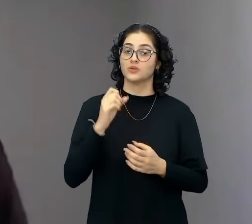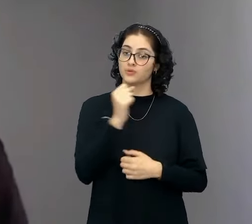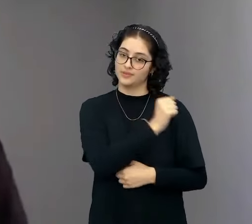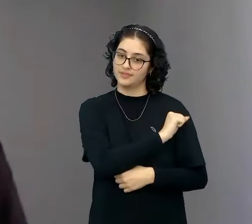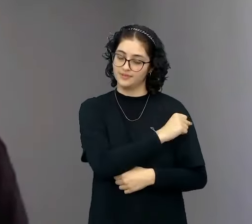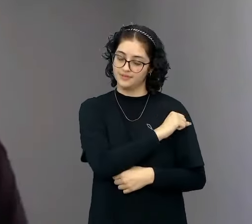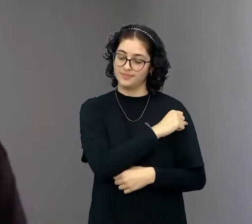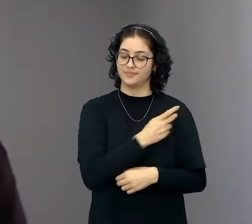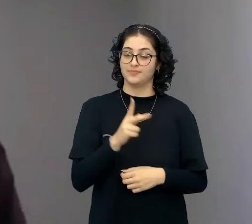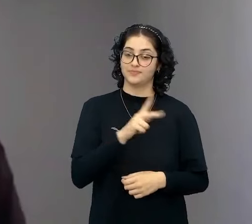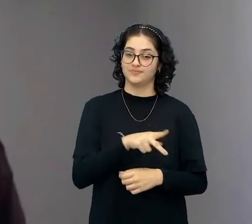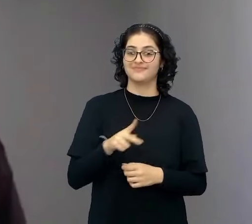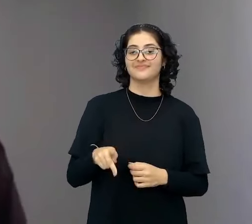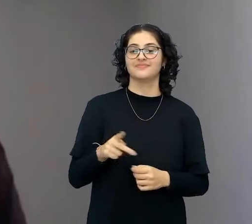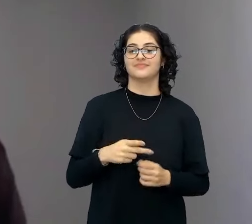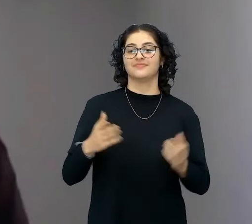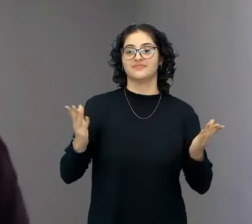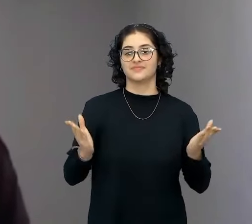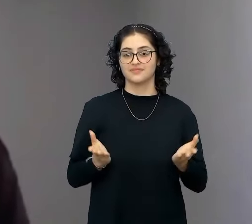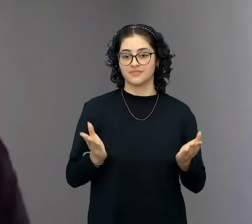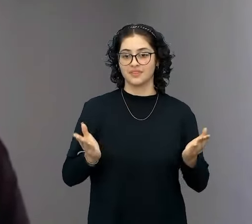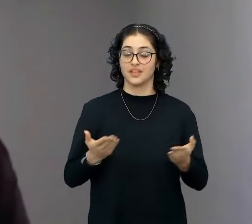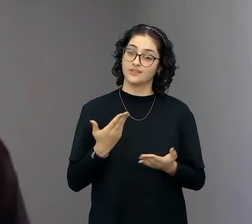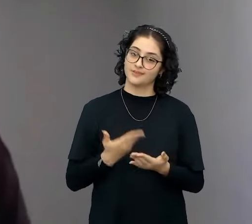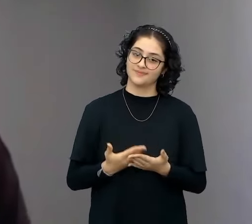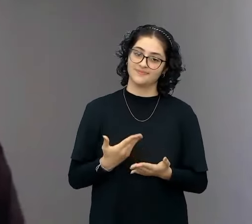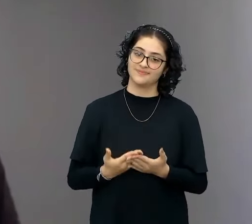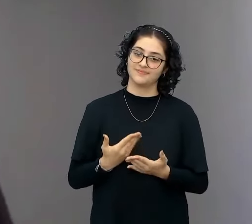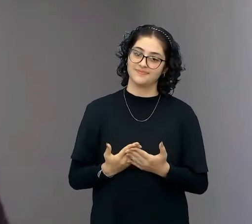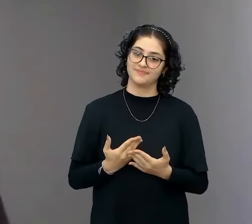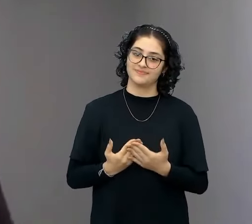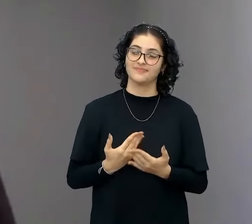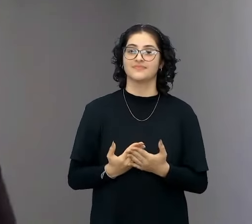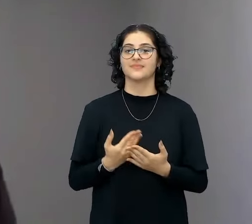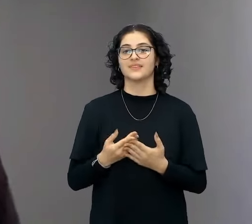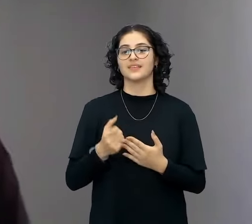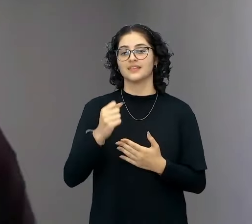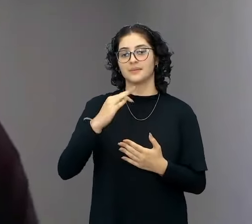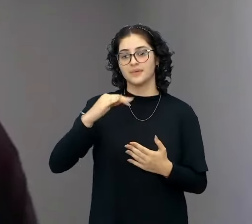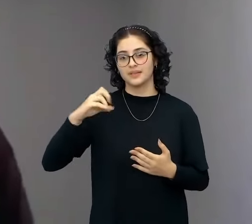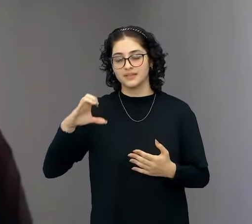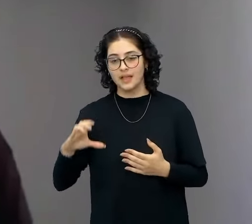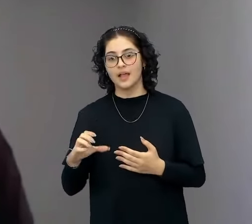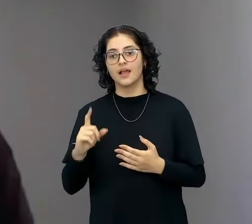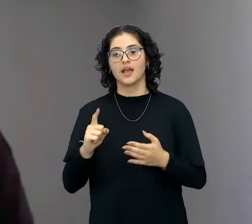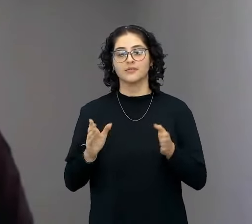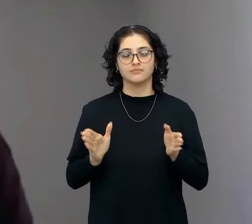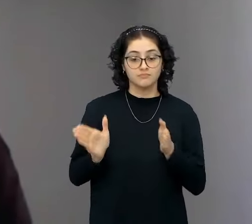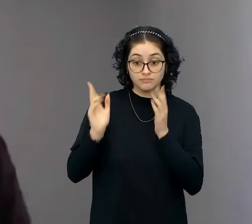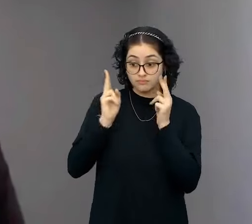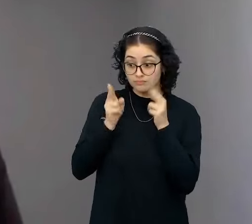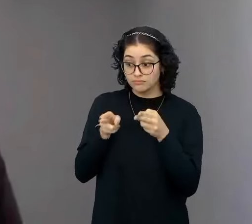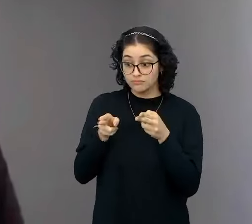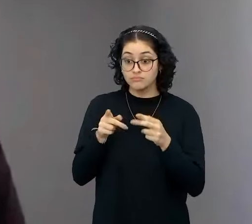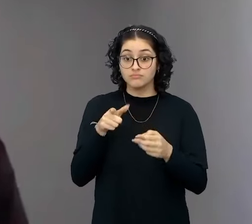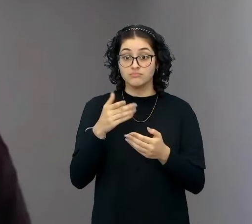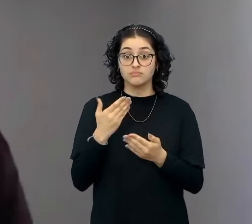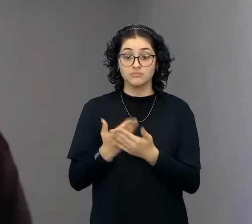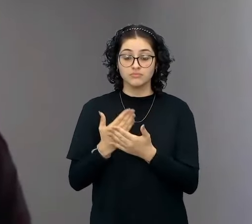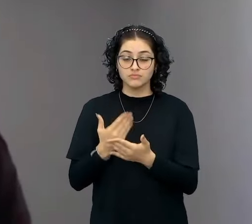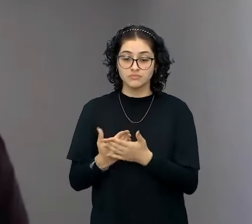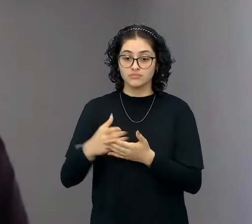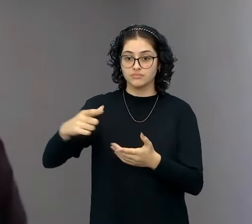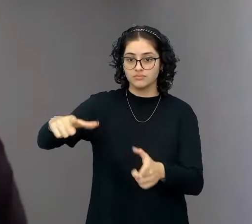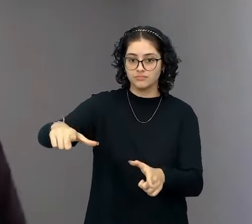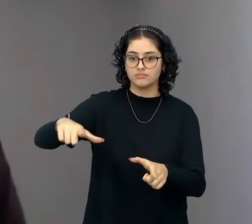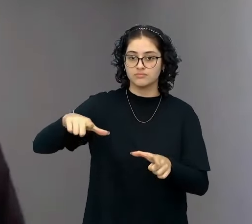ano, nesse momento de estudos, né? Esse momento da TPC, que é voltada para que a gente possa estudar um material